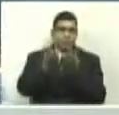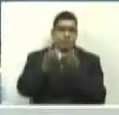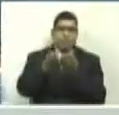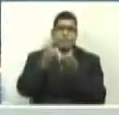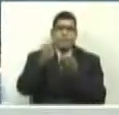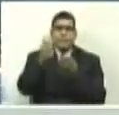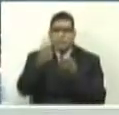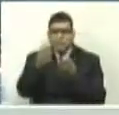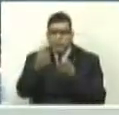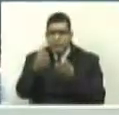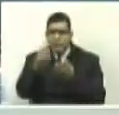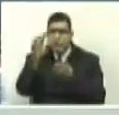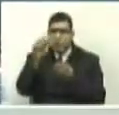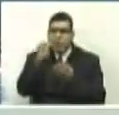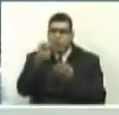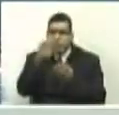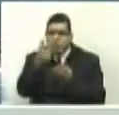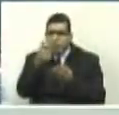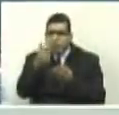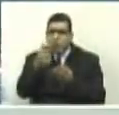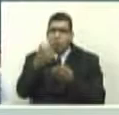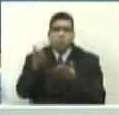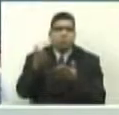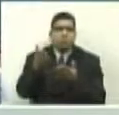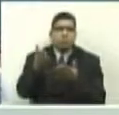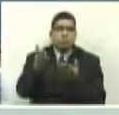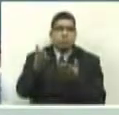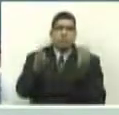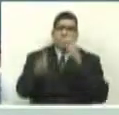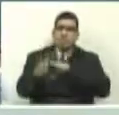de R$70 por mês, deputado Zé Ricardo.